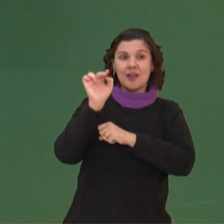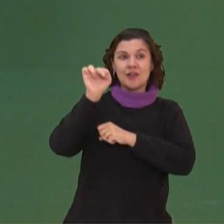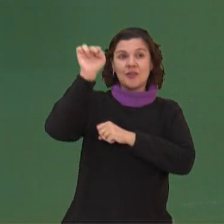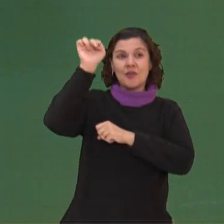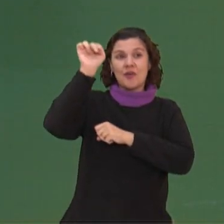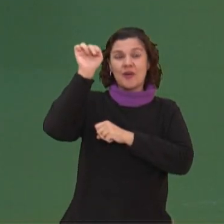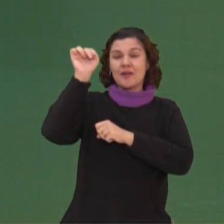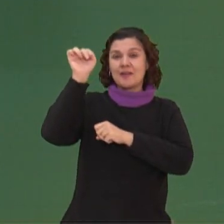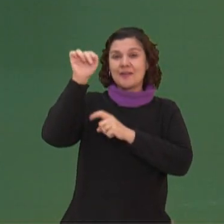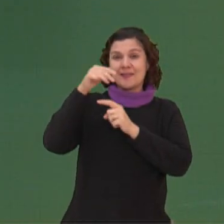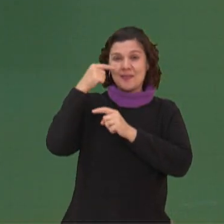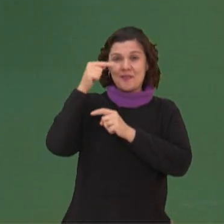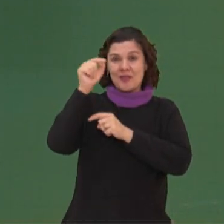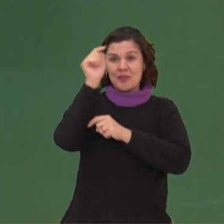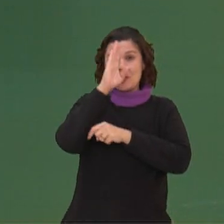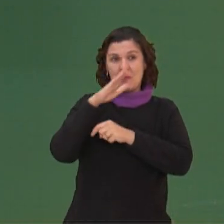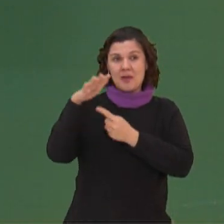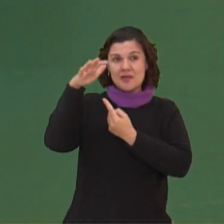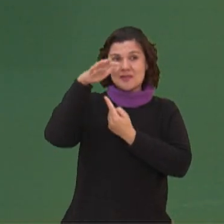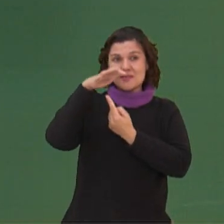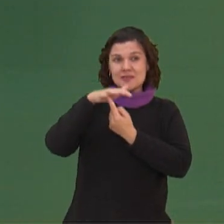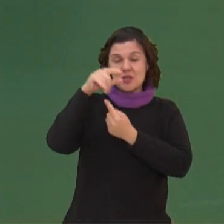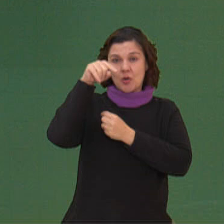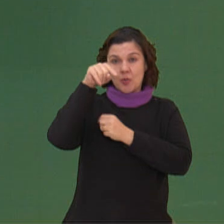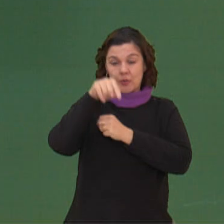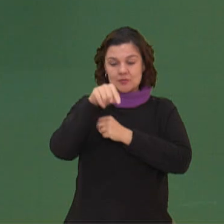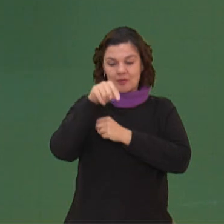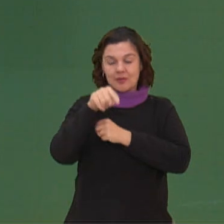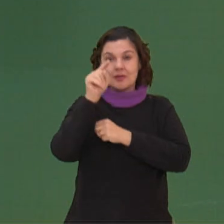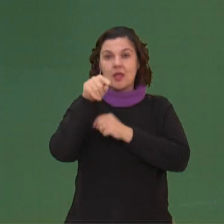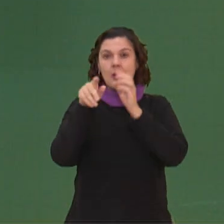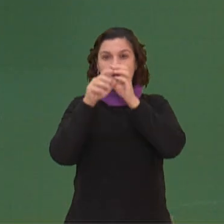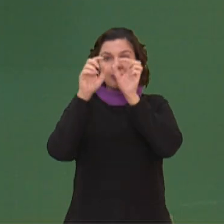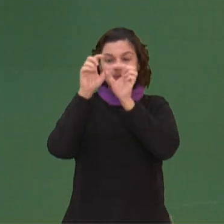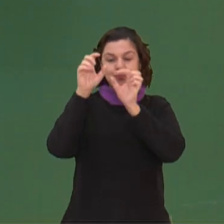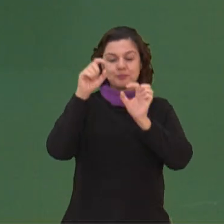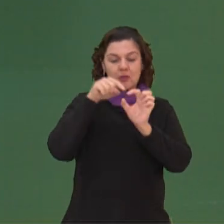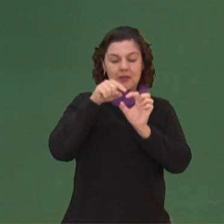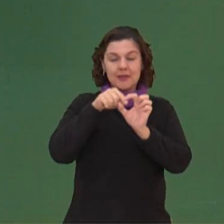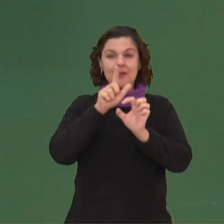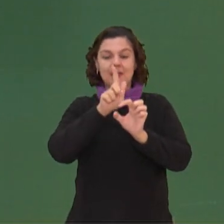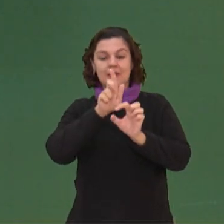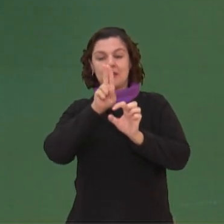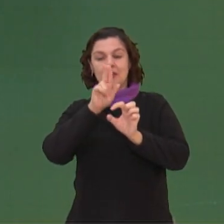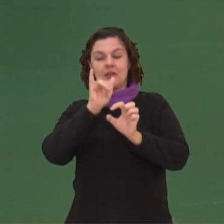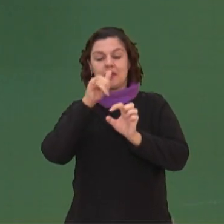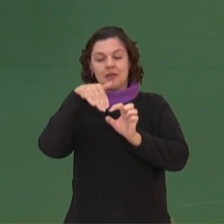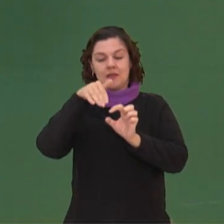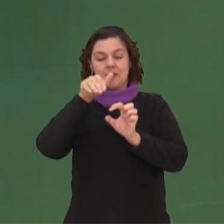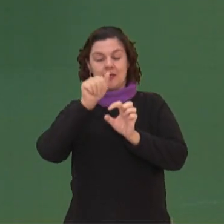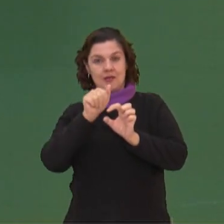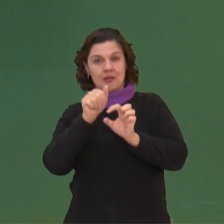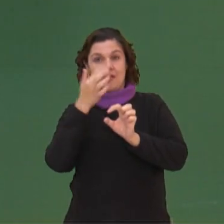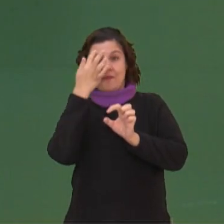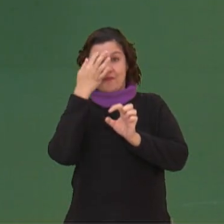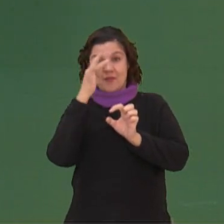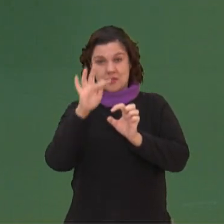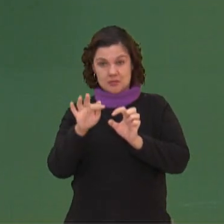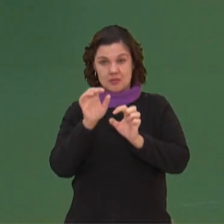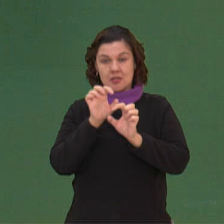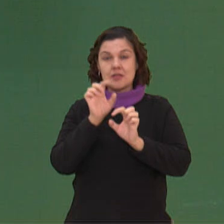Brasil. Isso aqui é um estado não contínuo da França. A Guiana Francesa é um estado não